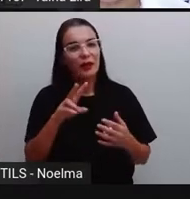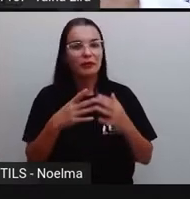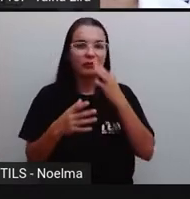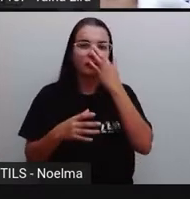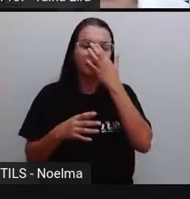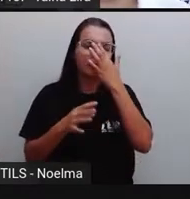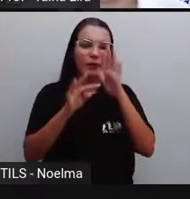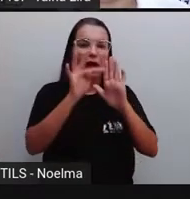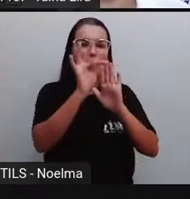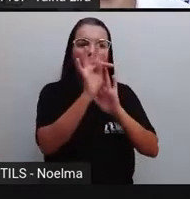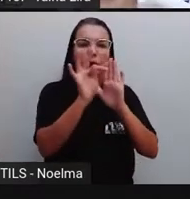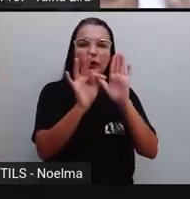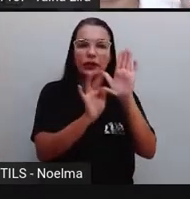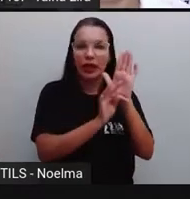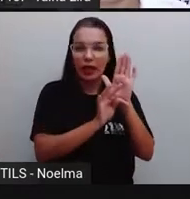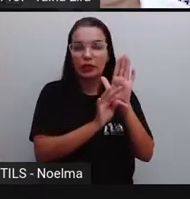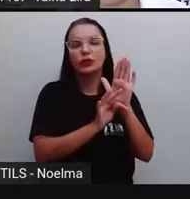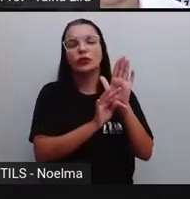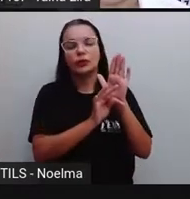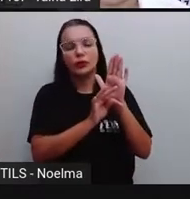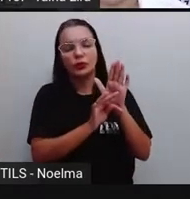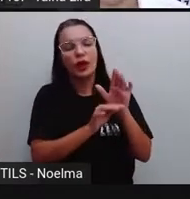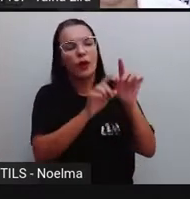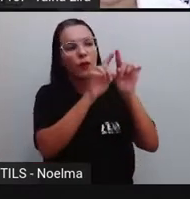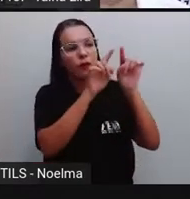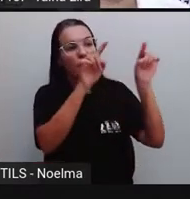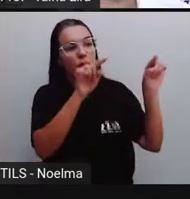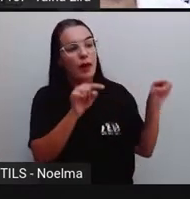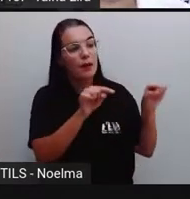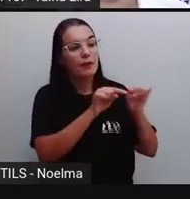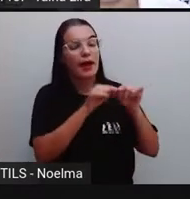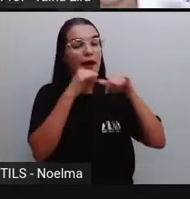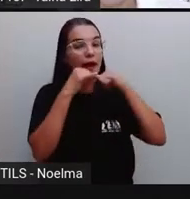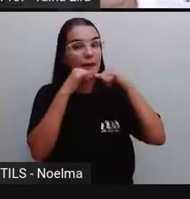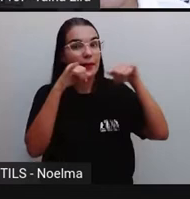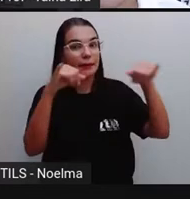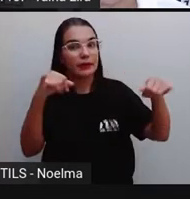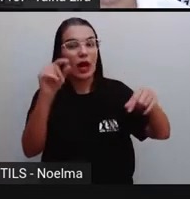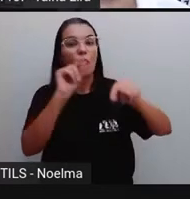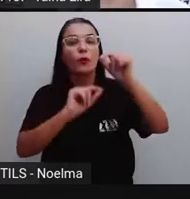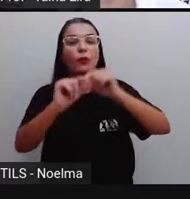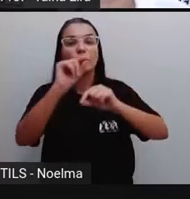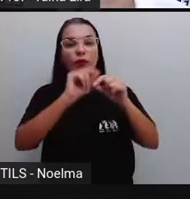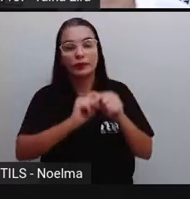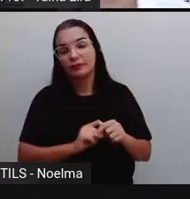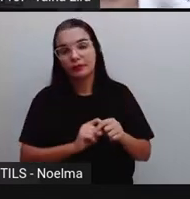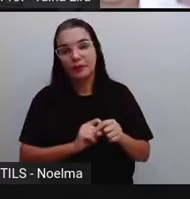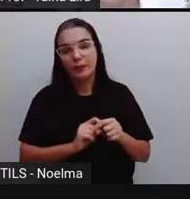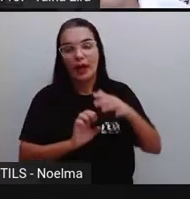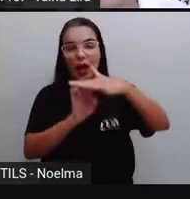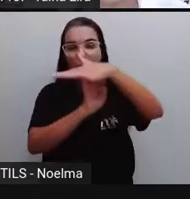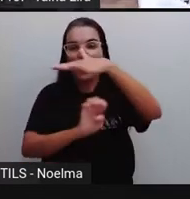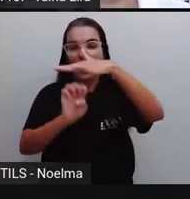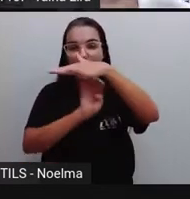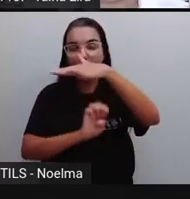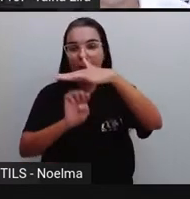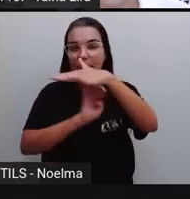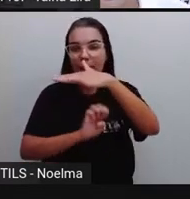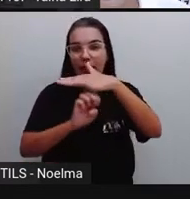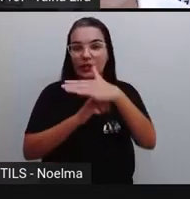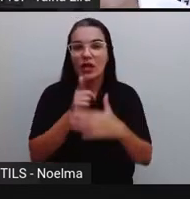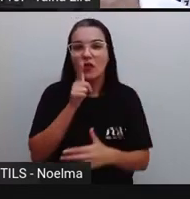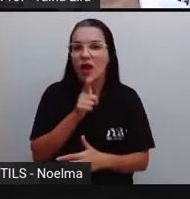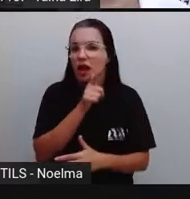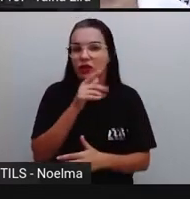um texto, é um cartaz publicitário, tá? De uma rede aí de fast food, de